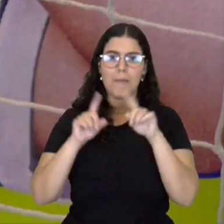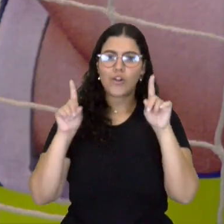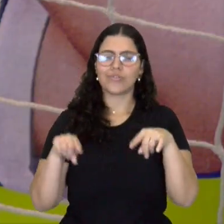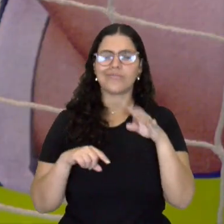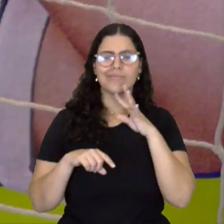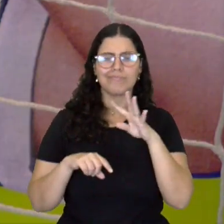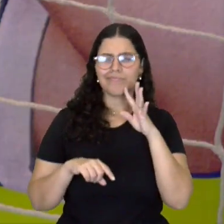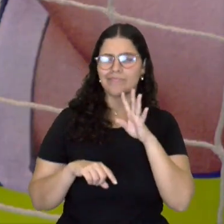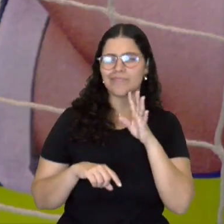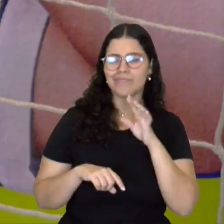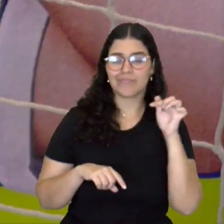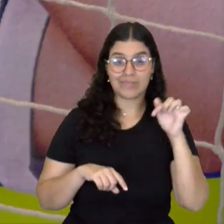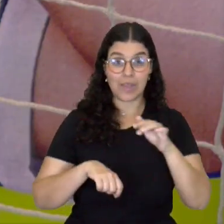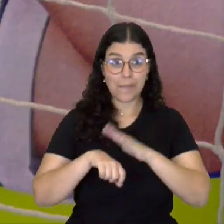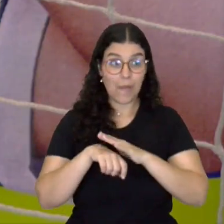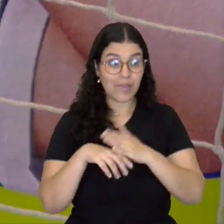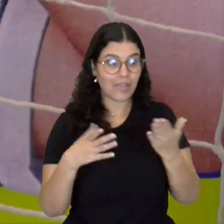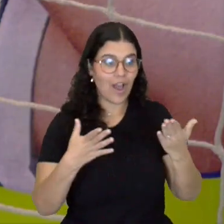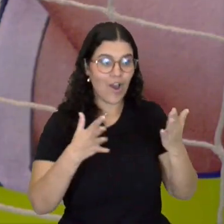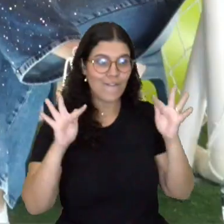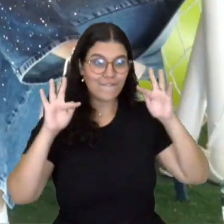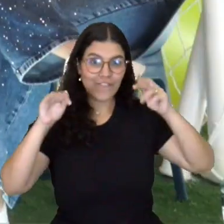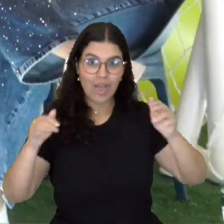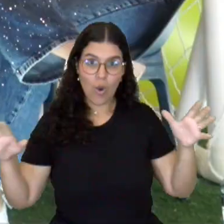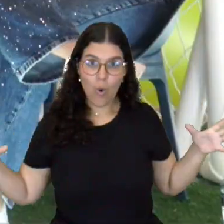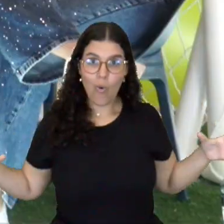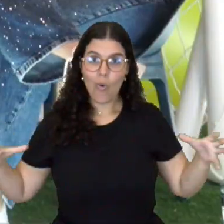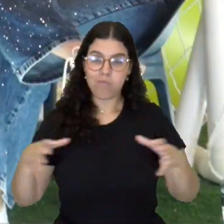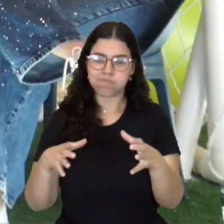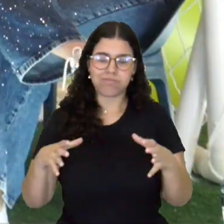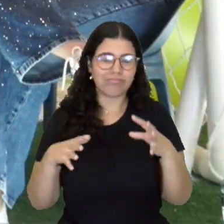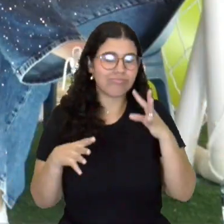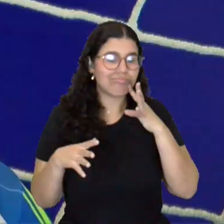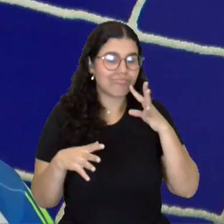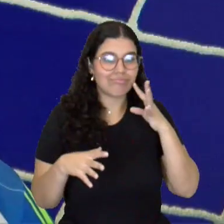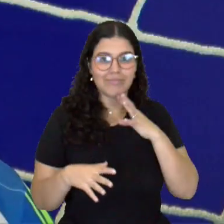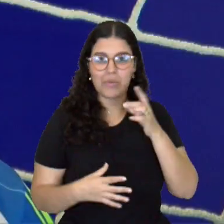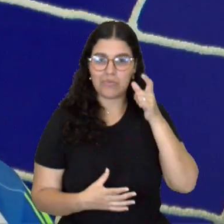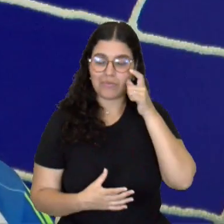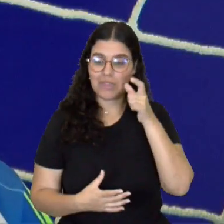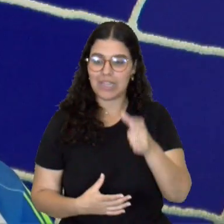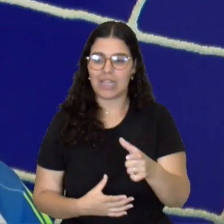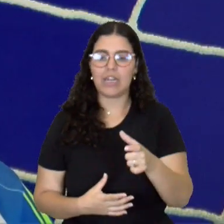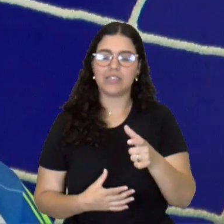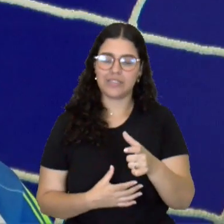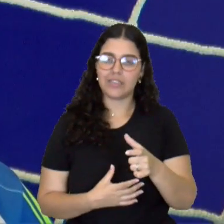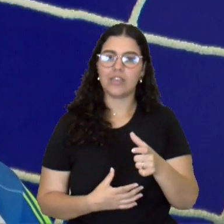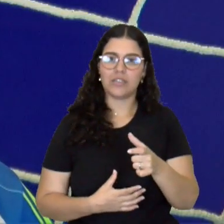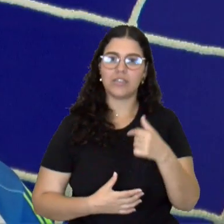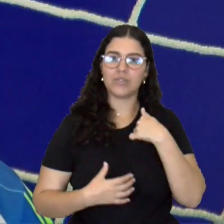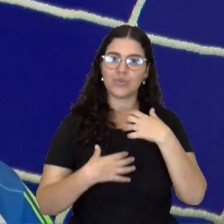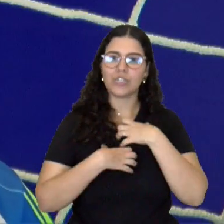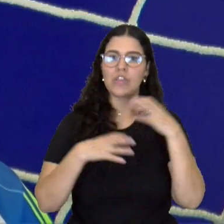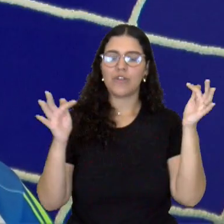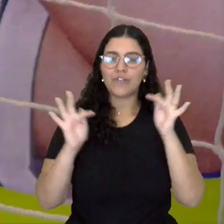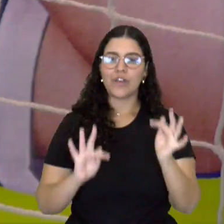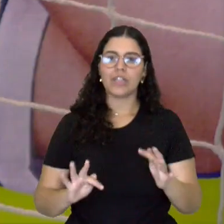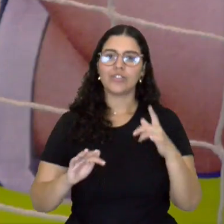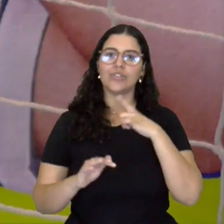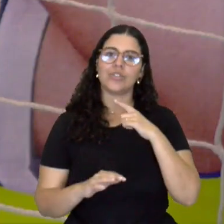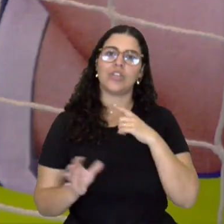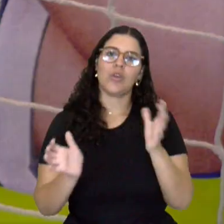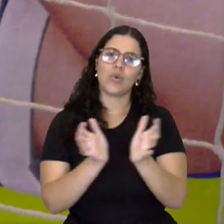culminância aqui é fascinante e eu só me sinto bem feliz e orgulhoso de fazer parte aqui, ter um time envolvido e